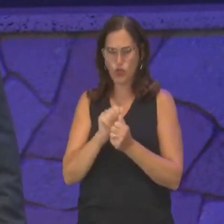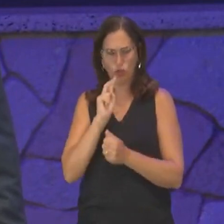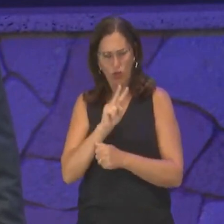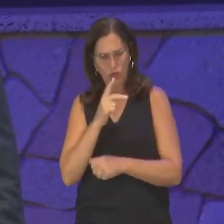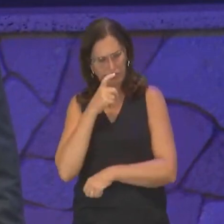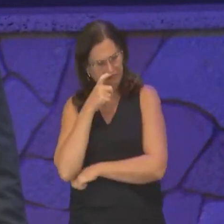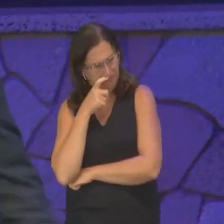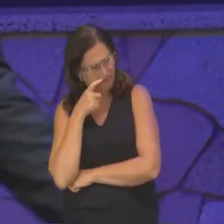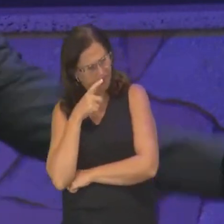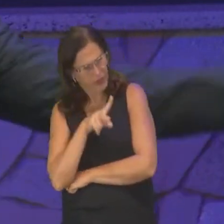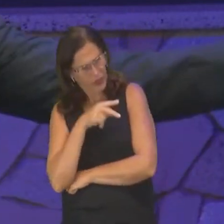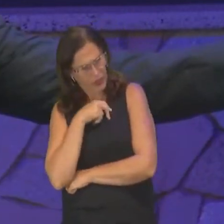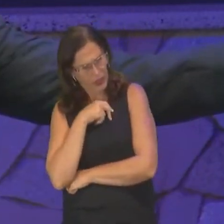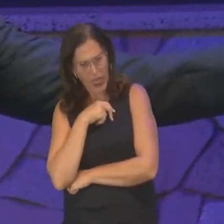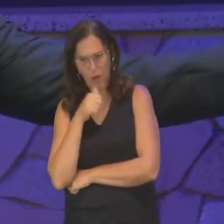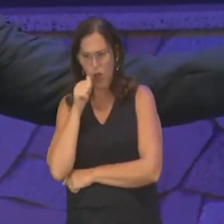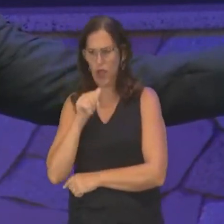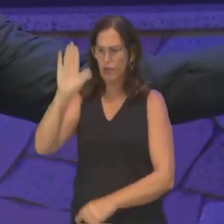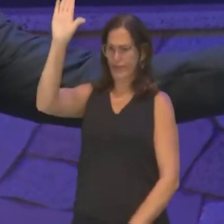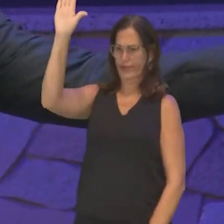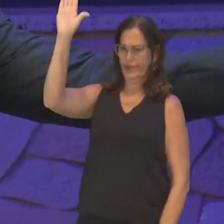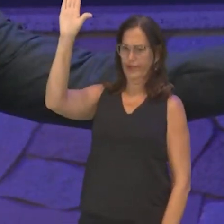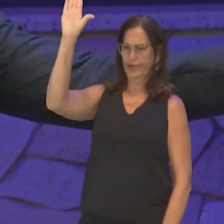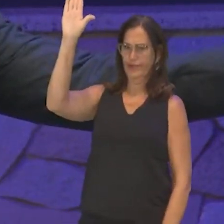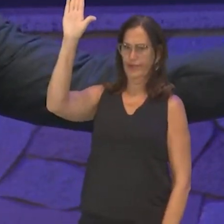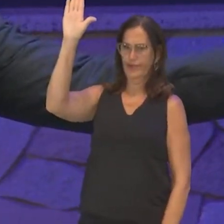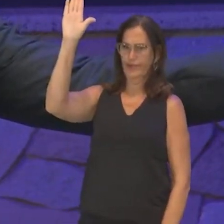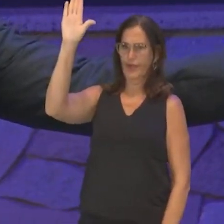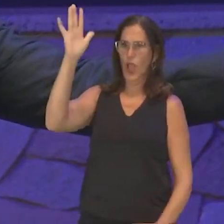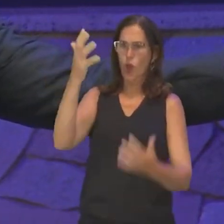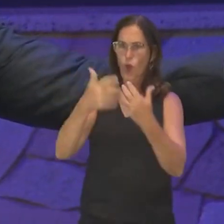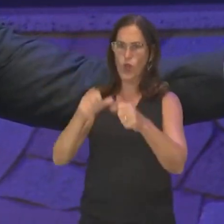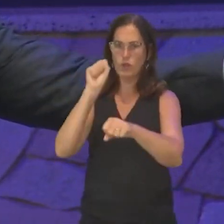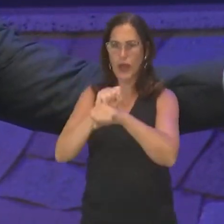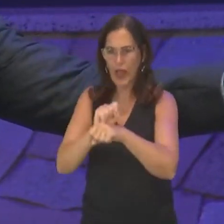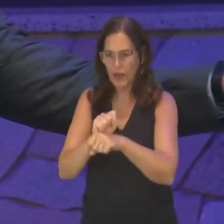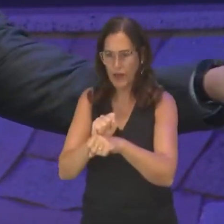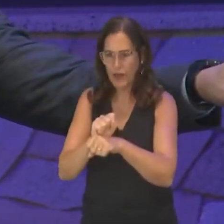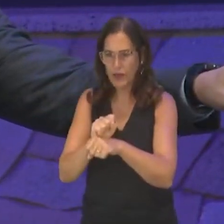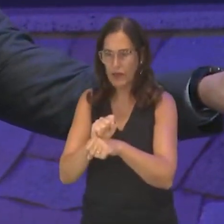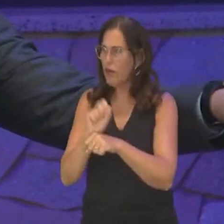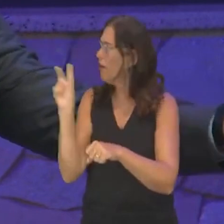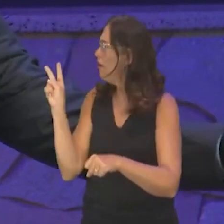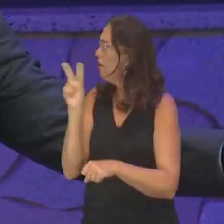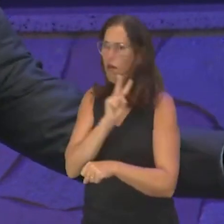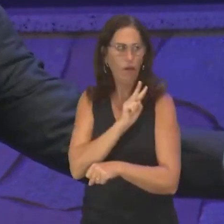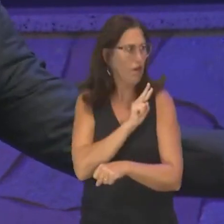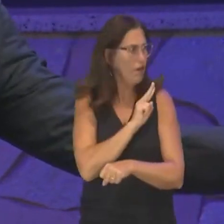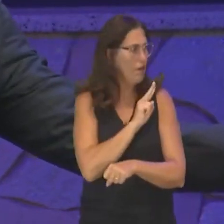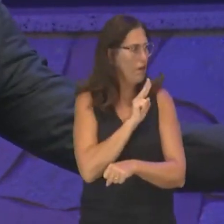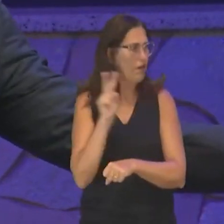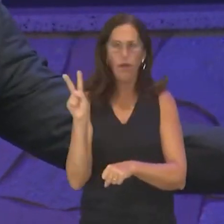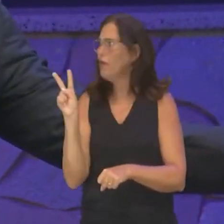E a gente reparava, ela levantava a mão, o ônibus parava, ela olhava para um lado para o outro,